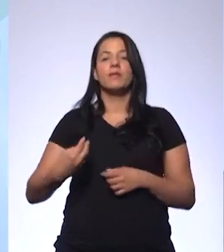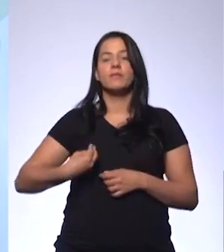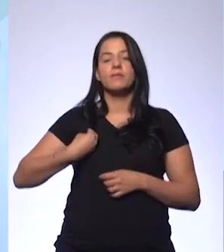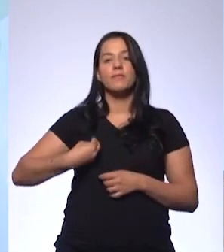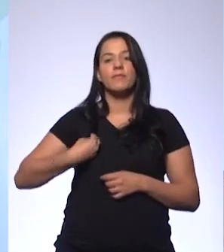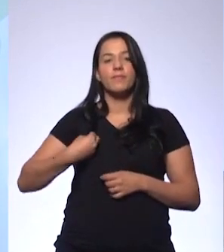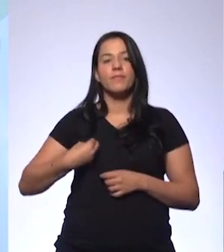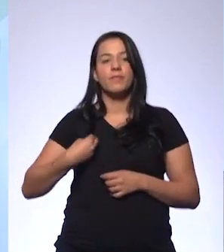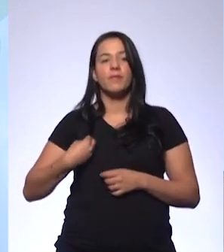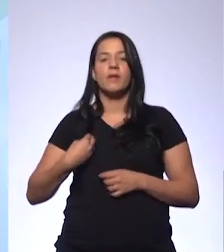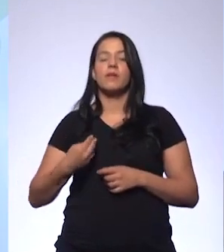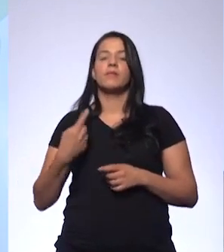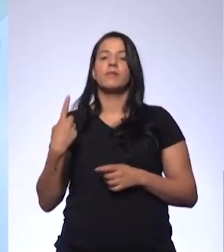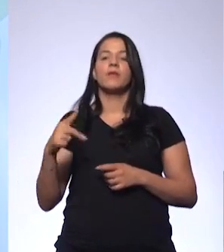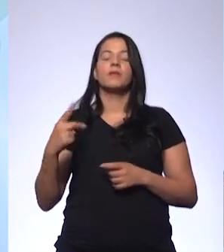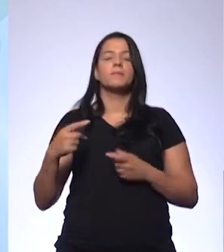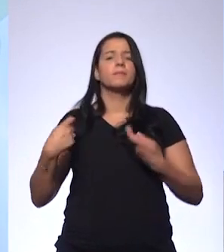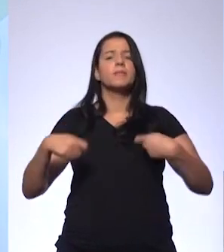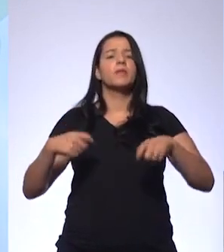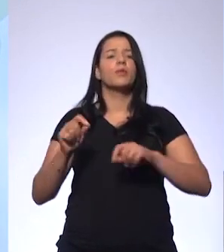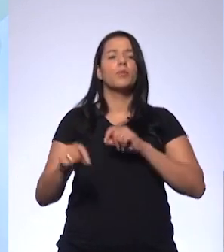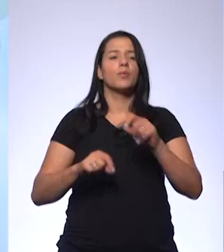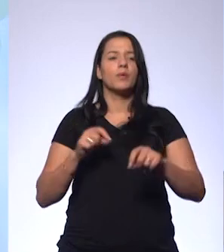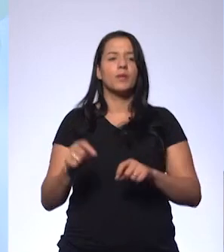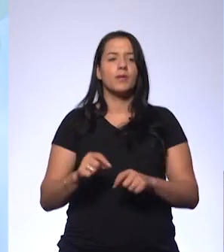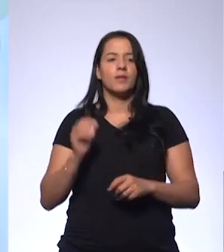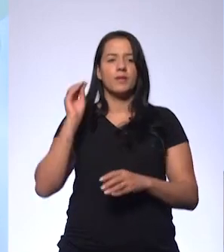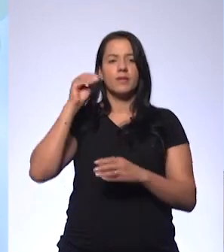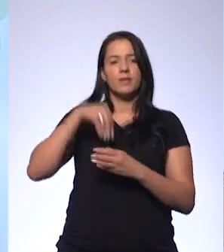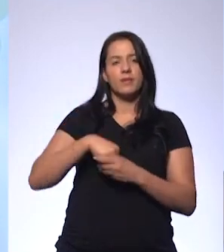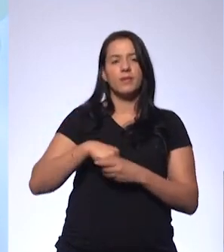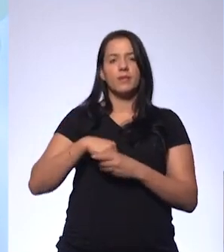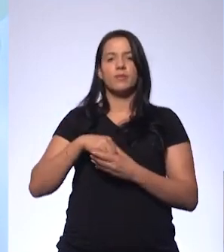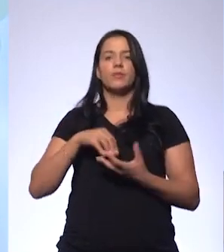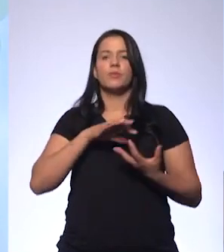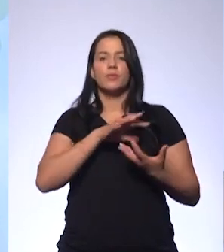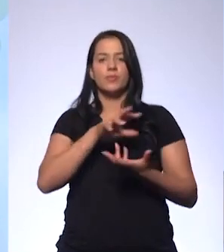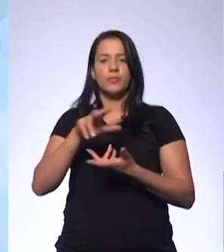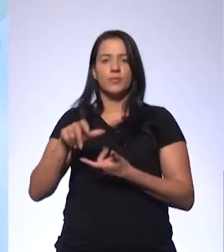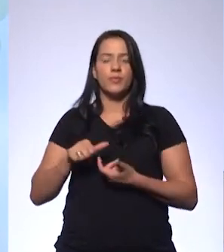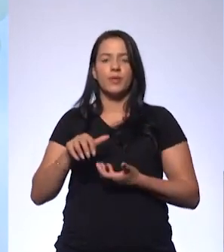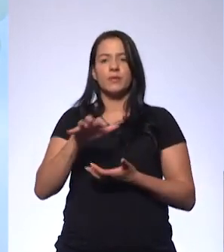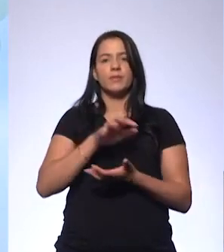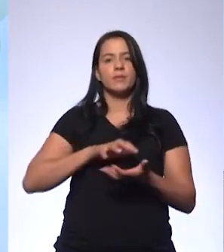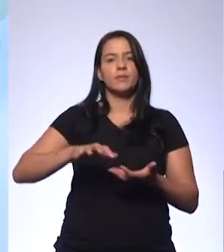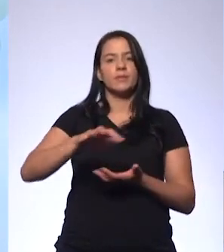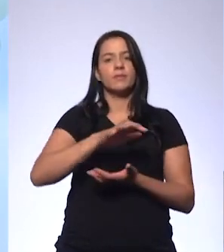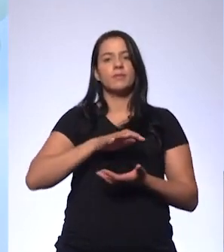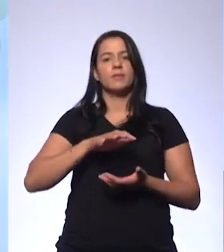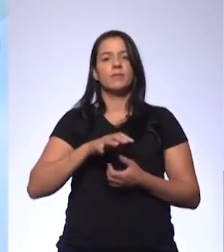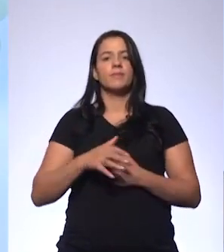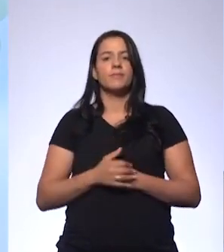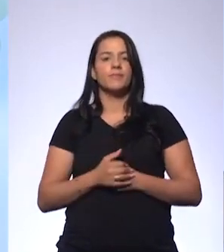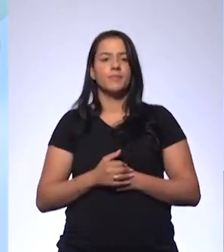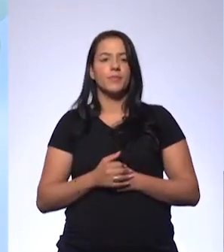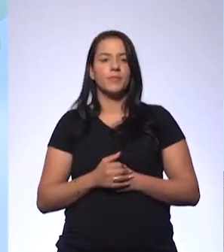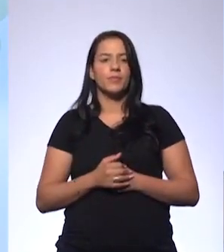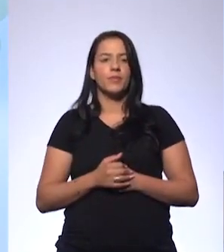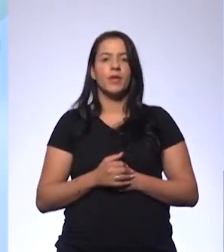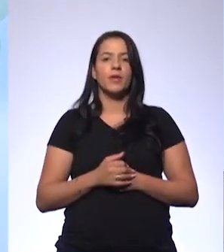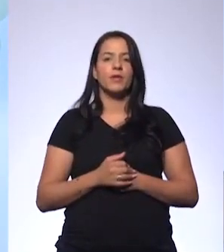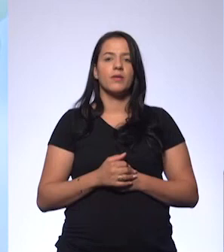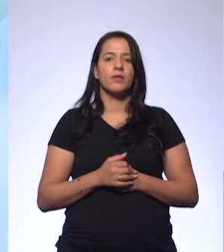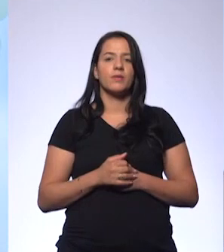vivos de uma determinada espécie dentro de um ecossistema, a gente fala de nicho ecológico, né? O que é um